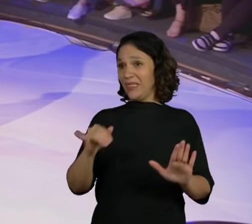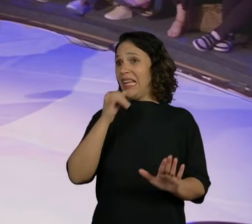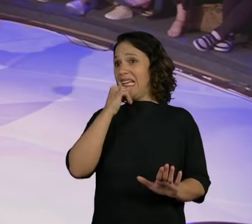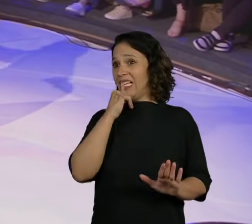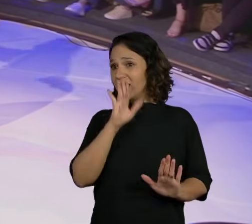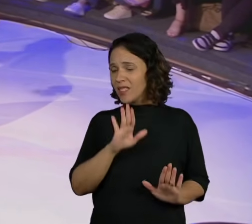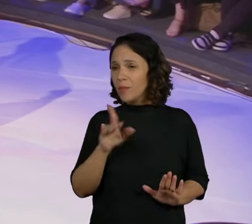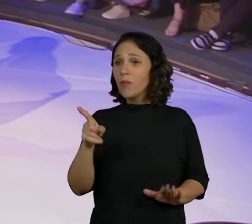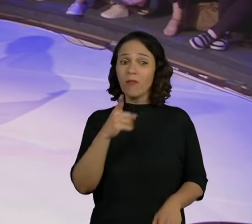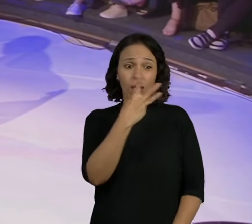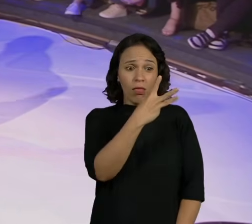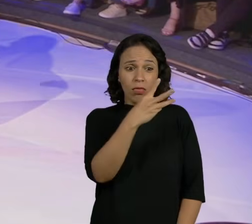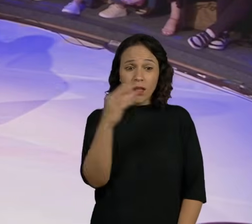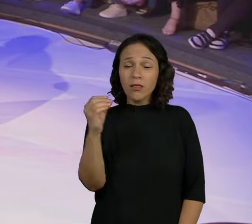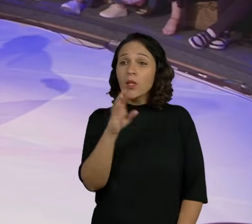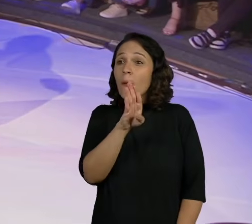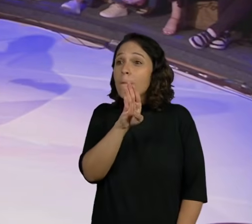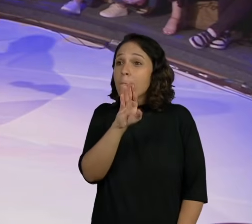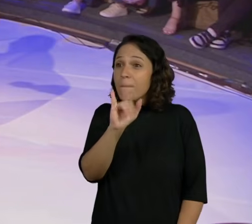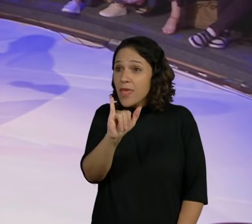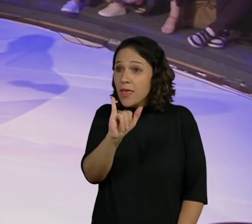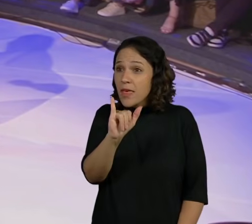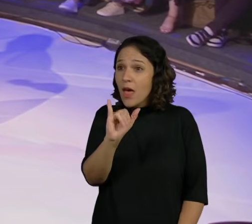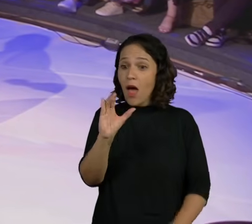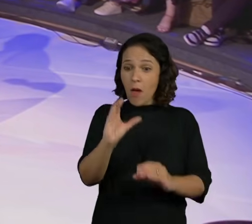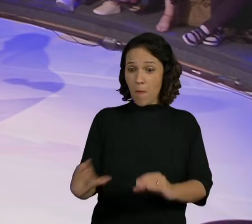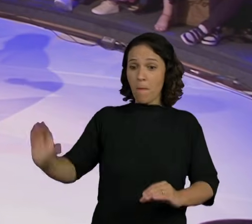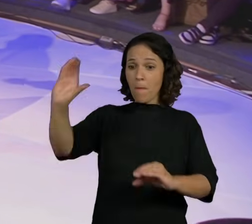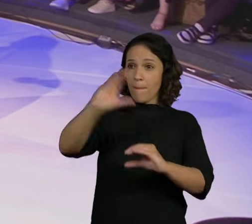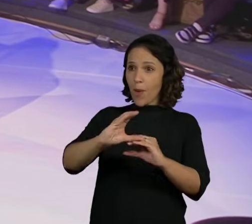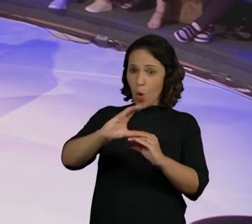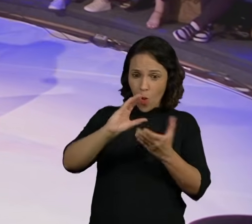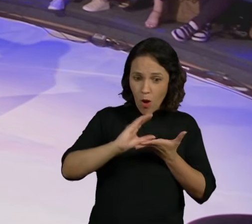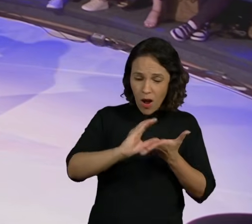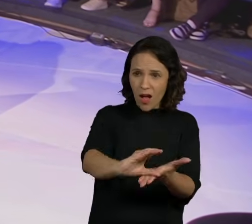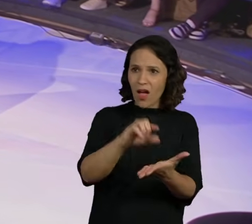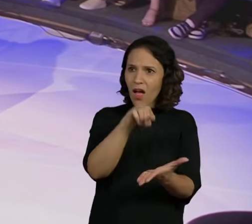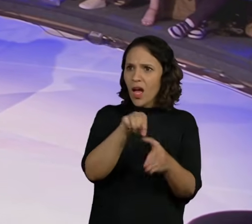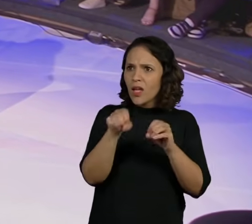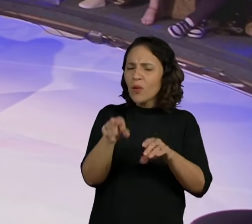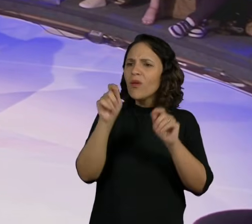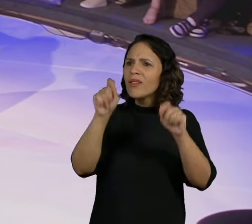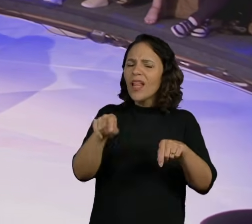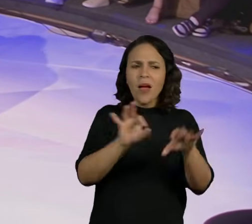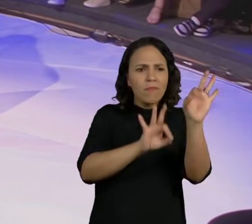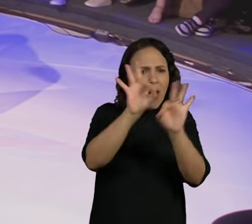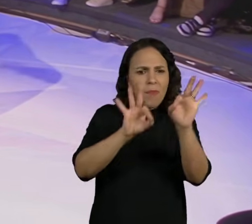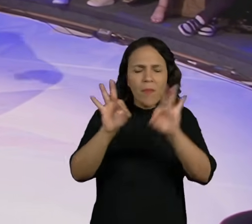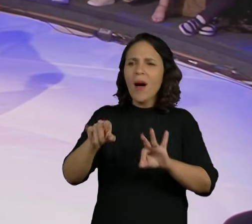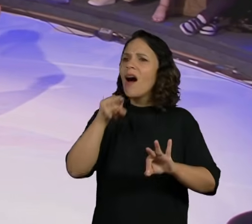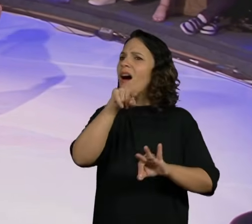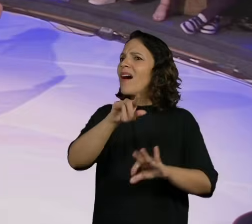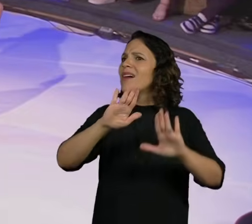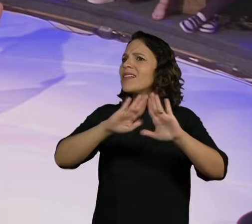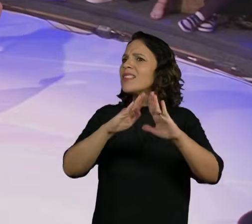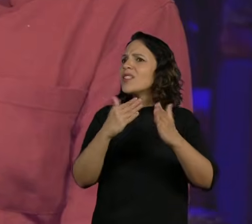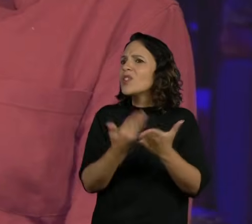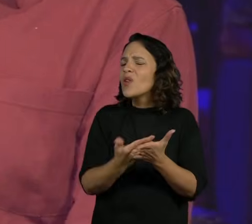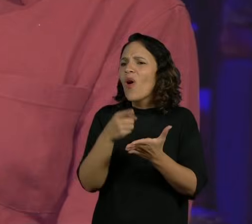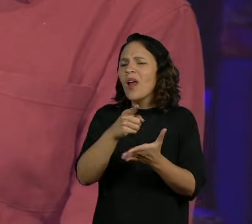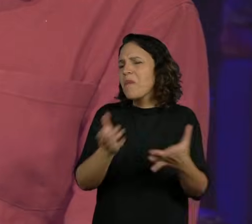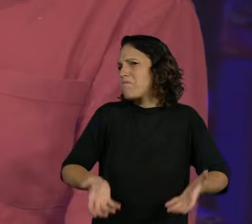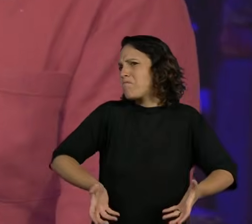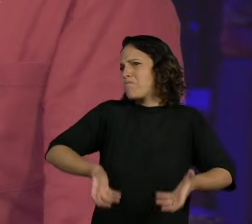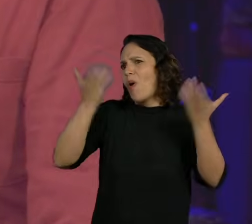joga 300 bilhões a mais na educação, você monta escolas nesse país como os CIEPs,